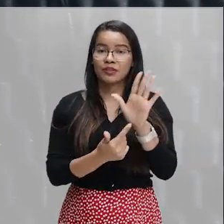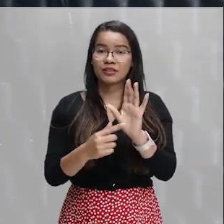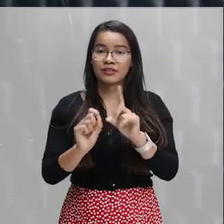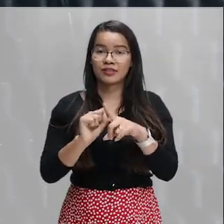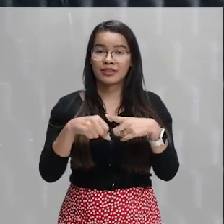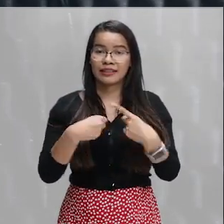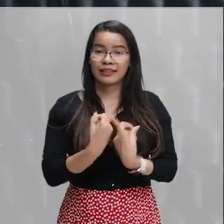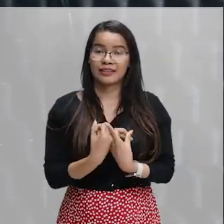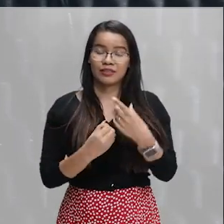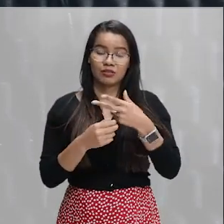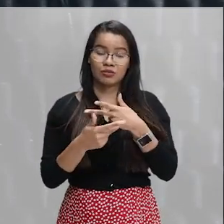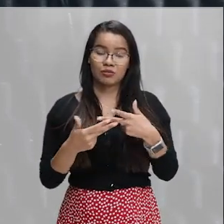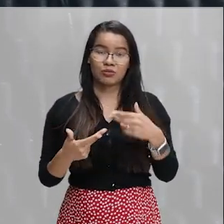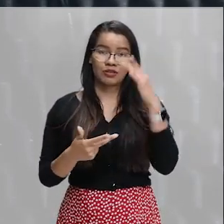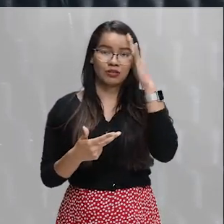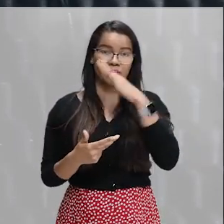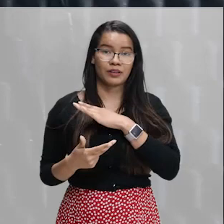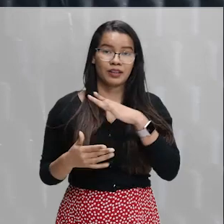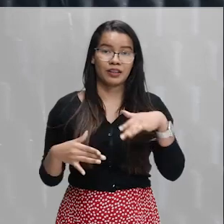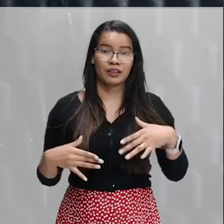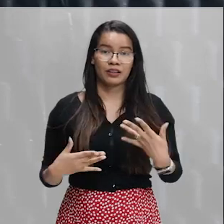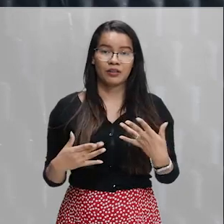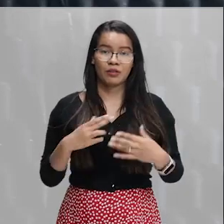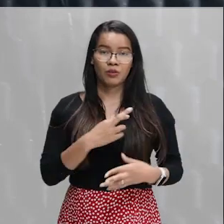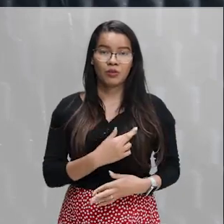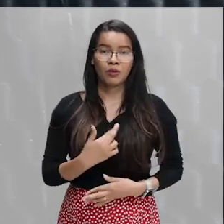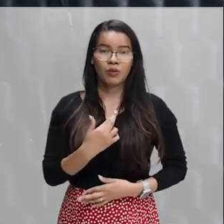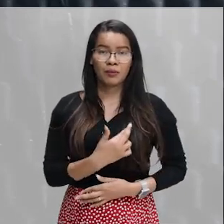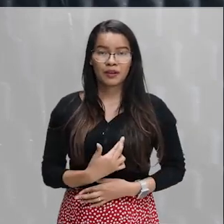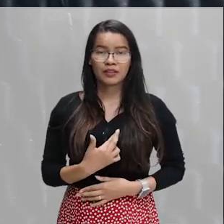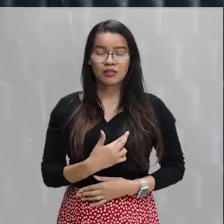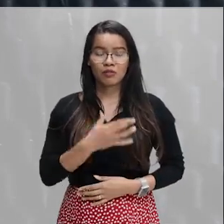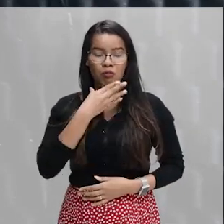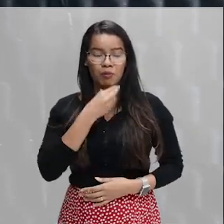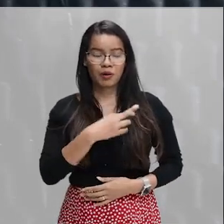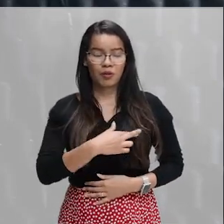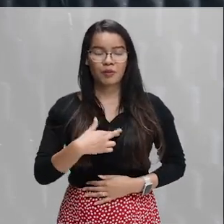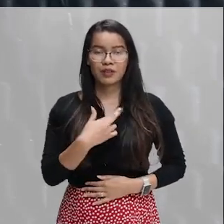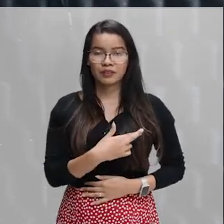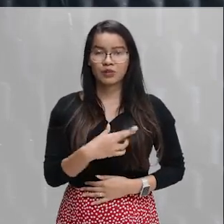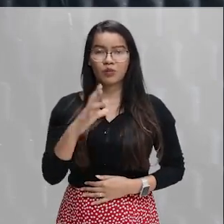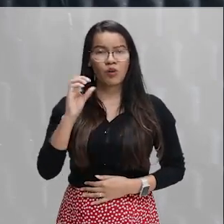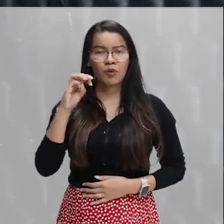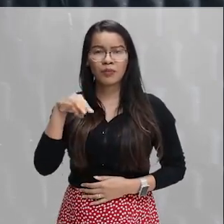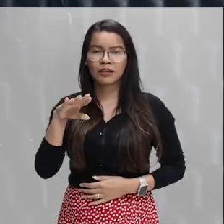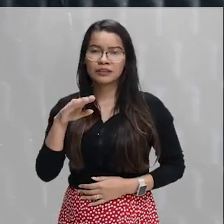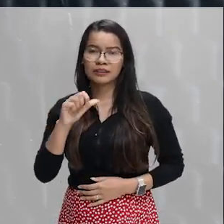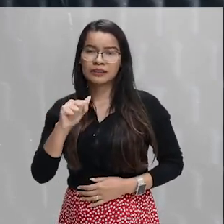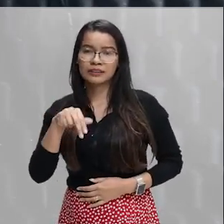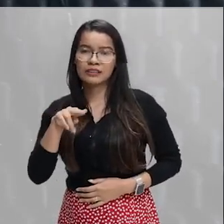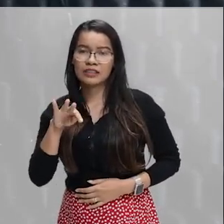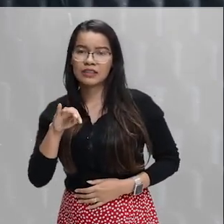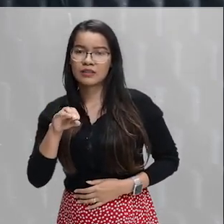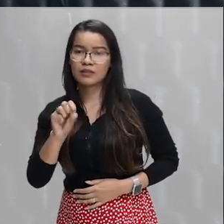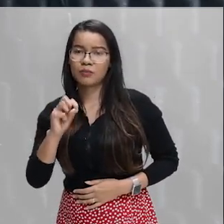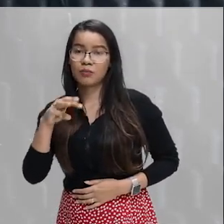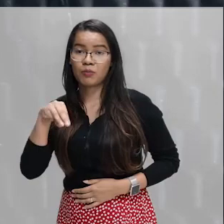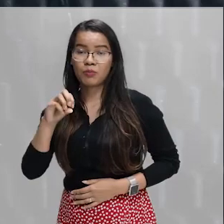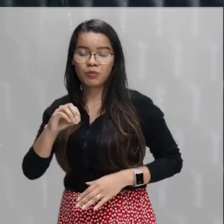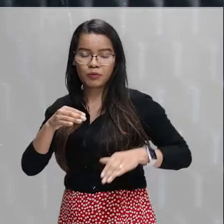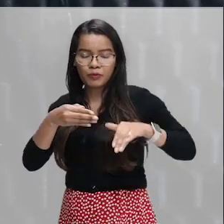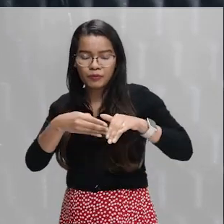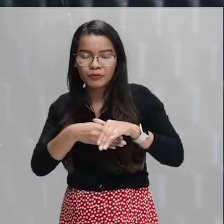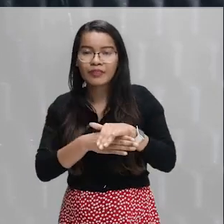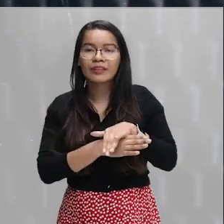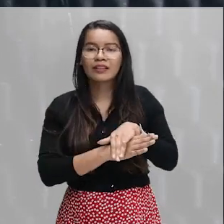mazelas. O romance, aliás, o romântico, né, o homem romântico, o romantismo, mascara, né,